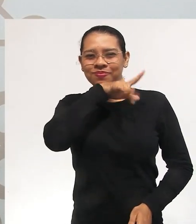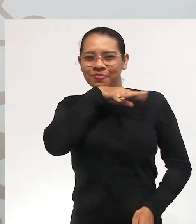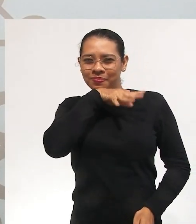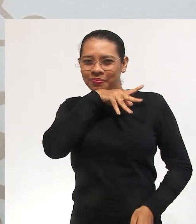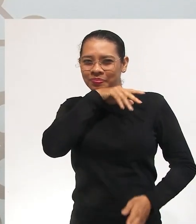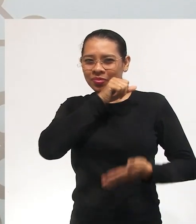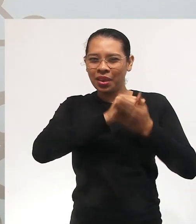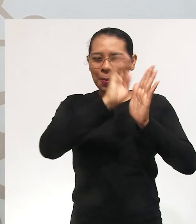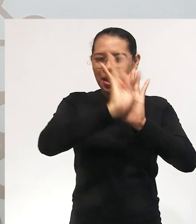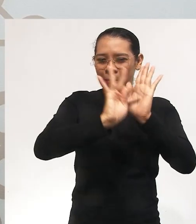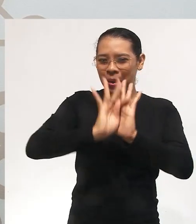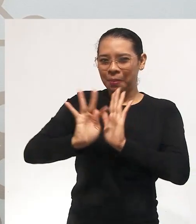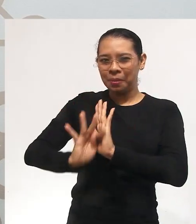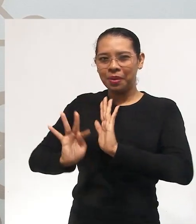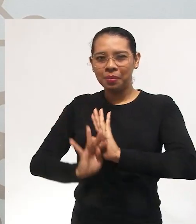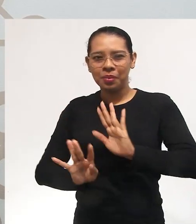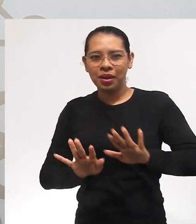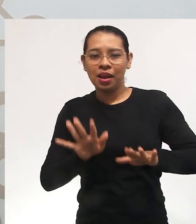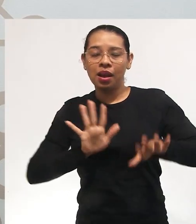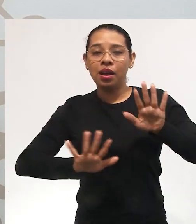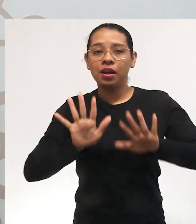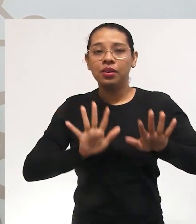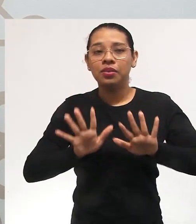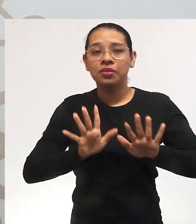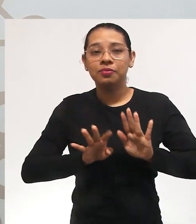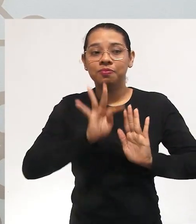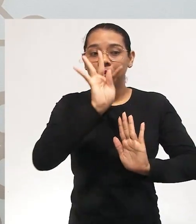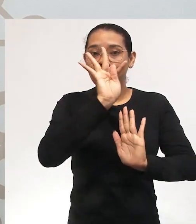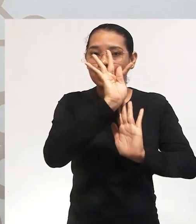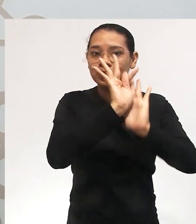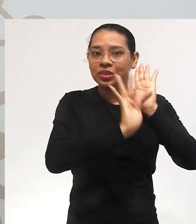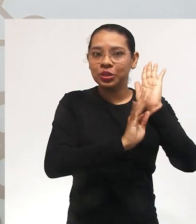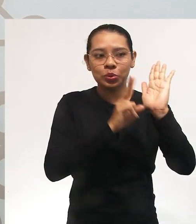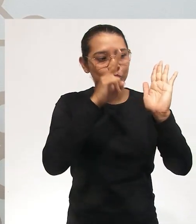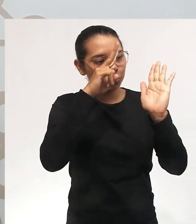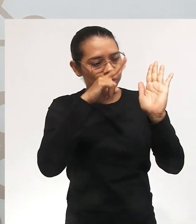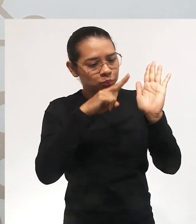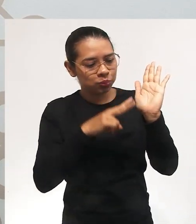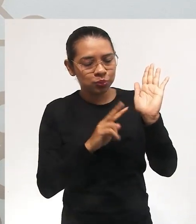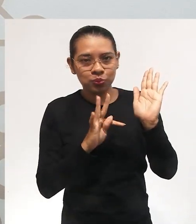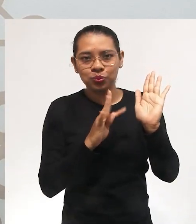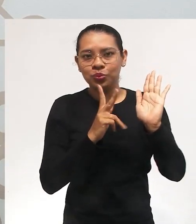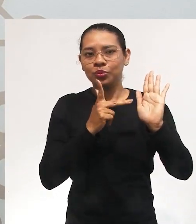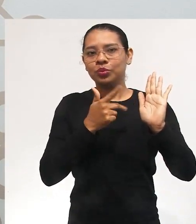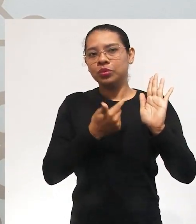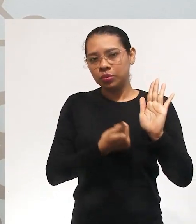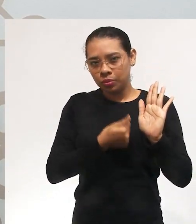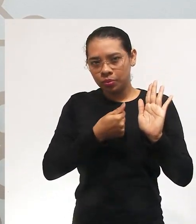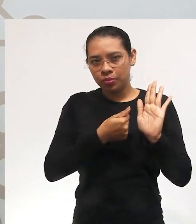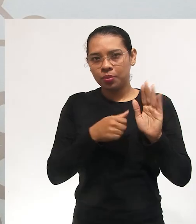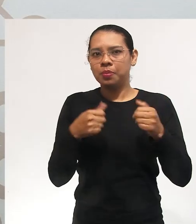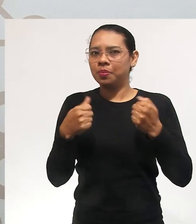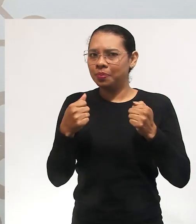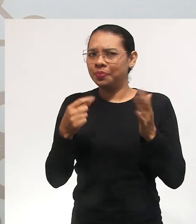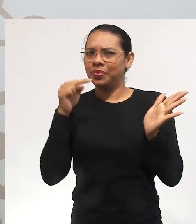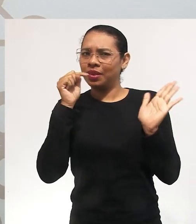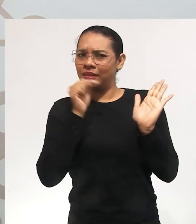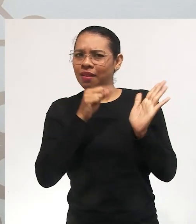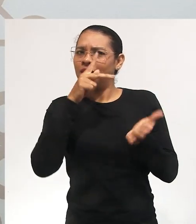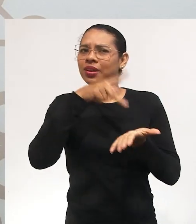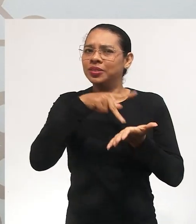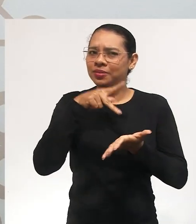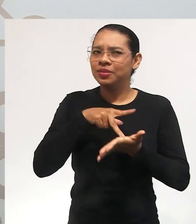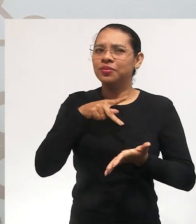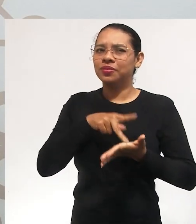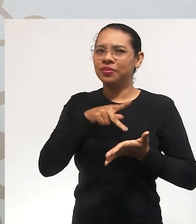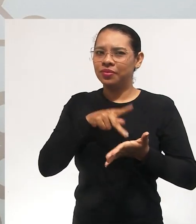ou não interpretou errado, porque não terminou de ler, ou porque não leu as informações necessárias, porque não releu para ver de fato se ele